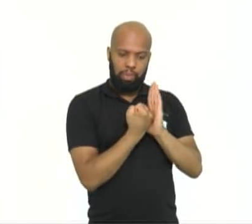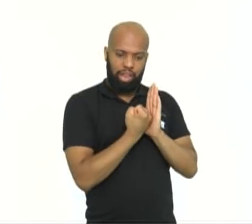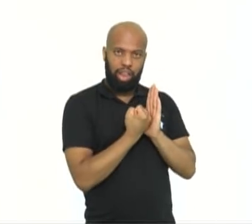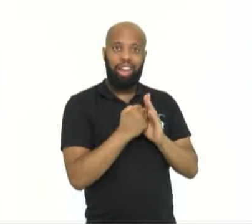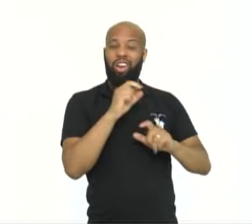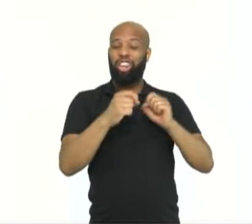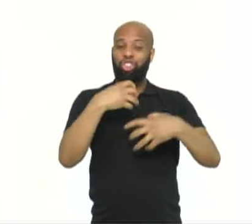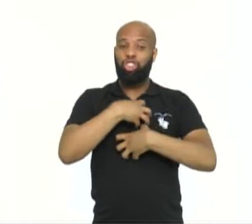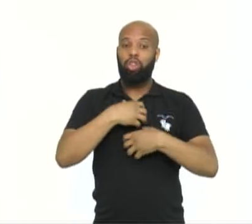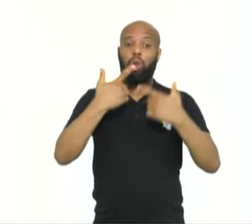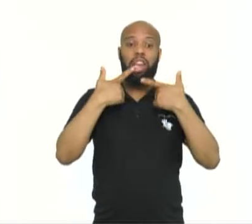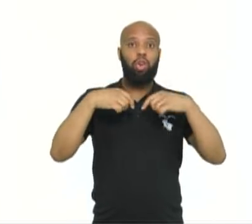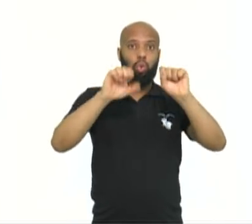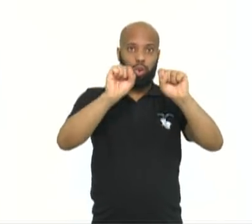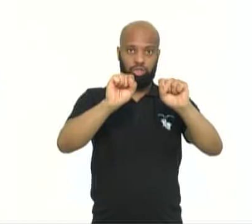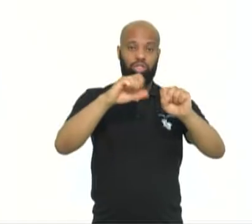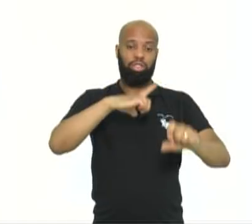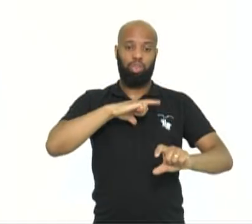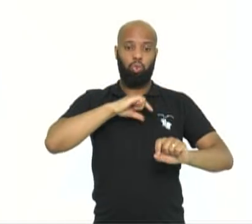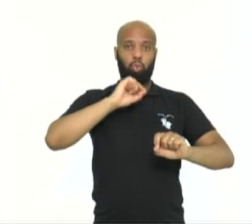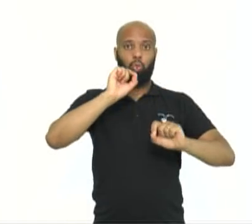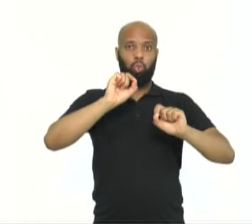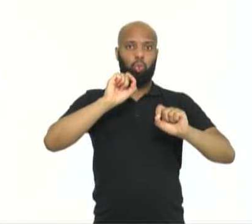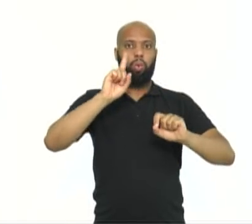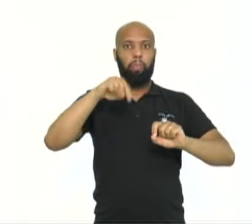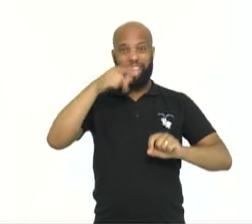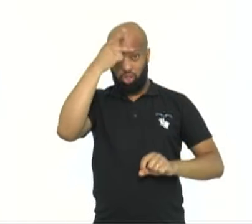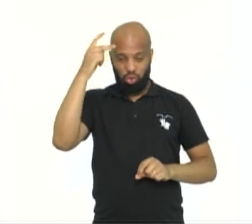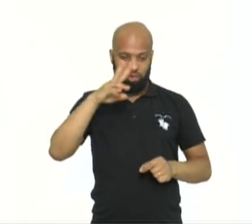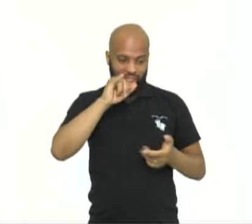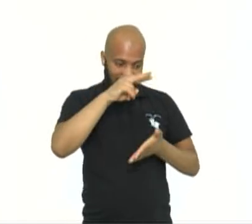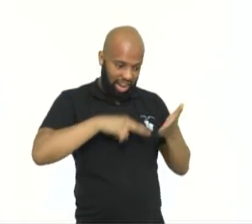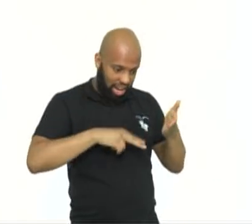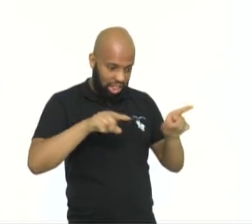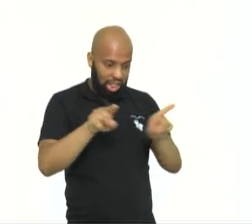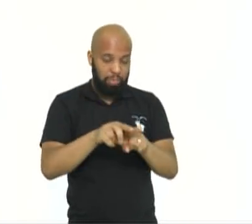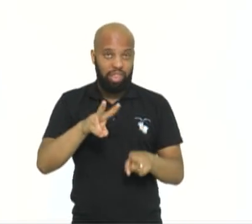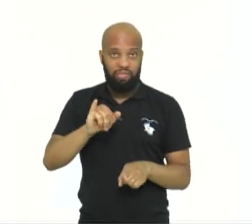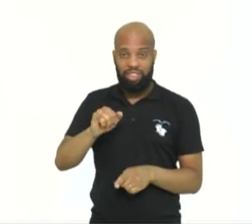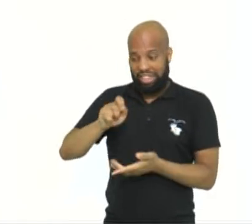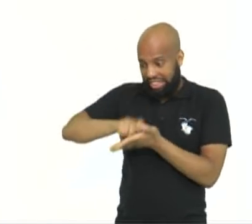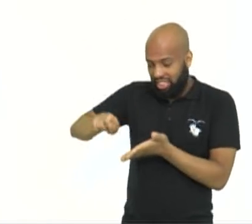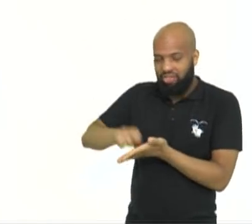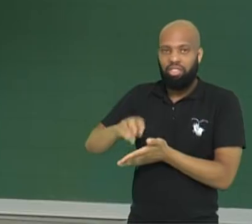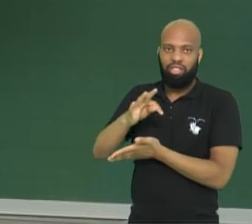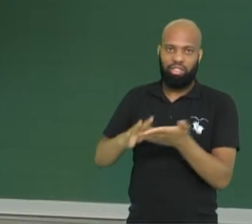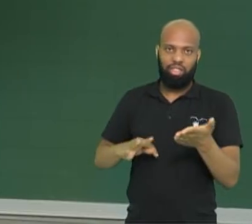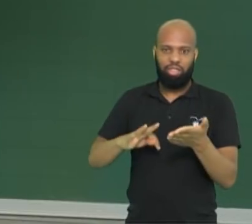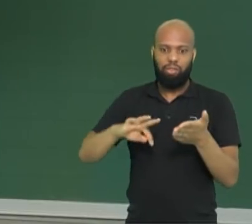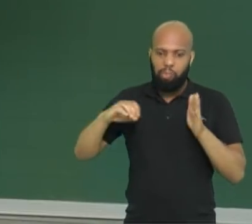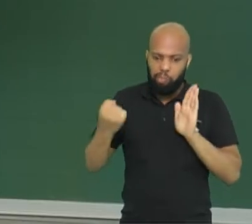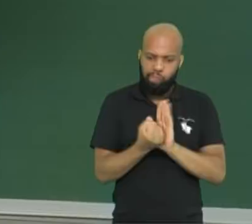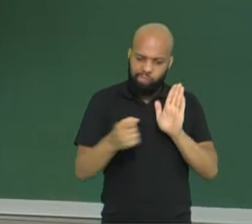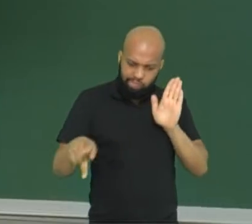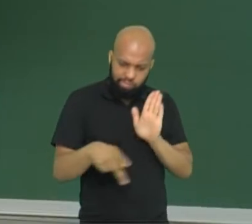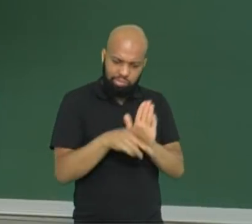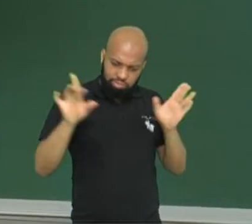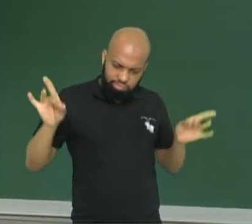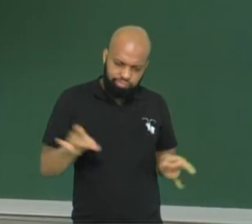marcas linguísticas, né? Que evidenciam o locutor e o interlocutor de um texto. Então, marcas bem próprias,